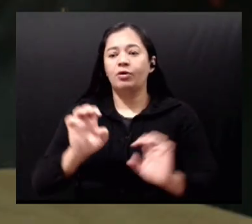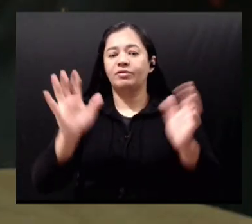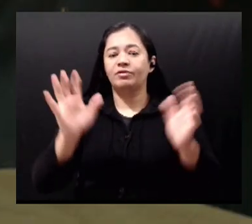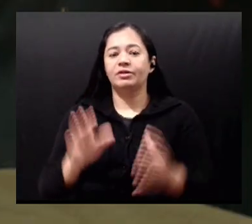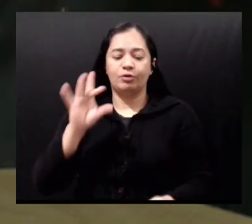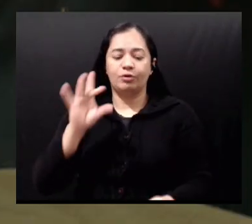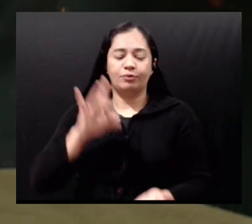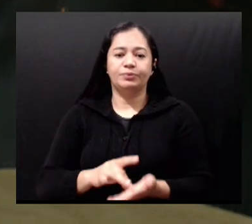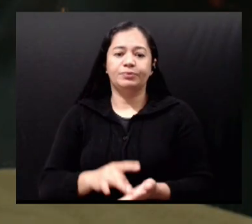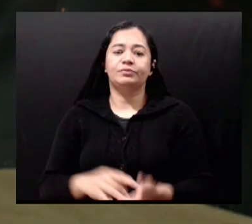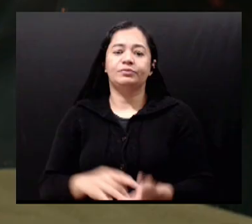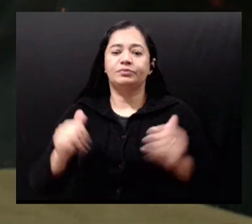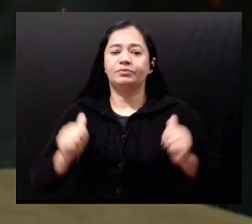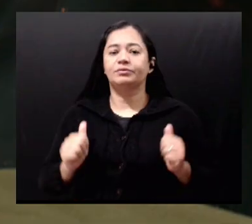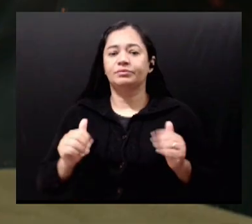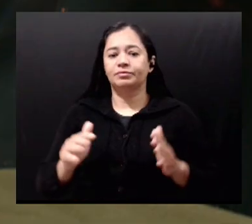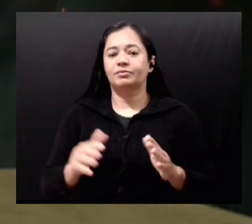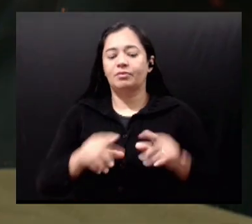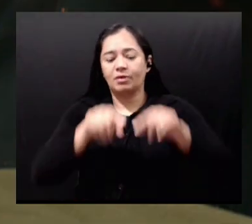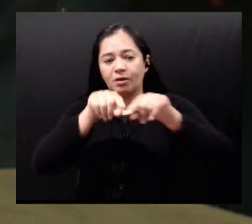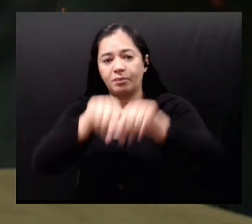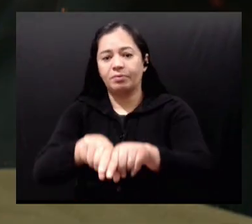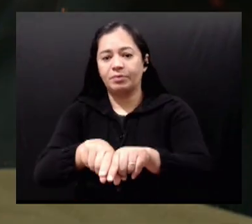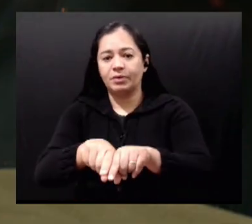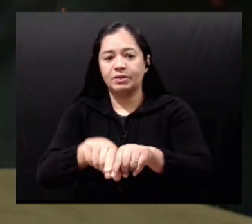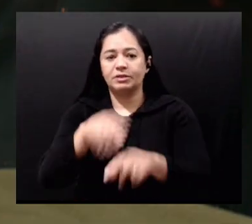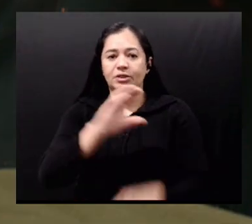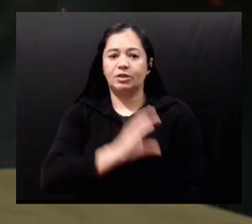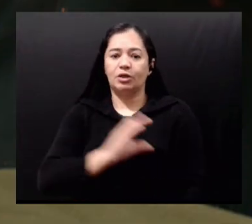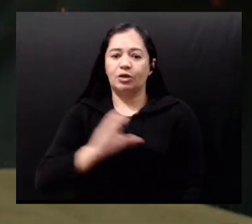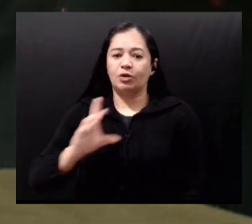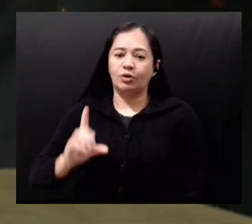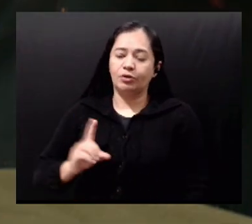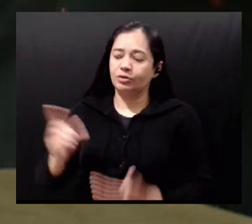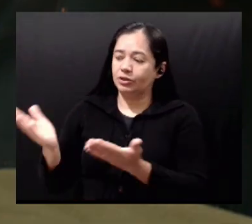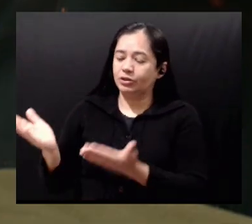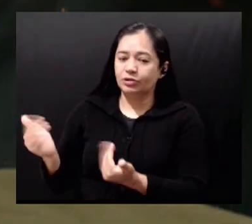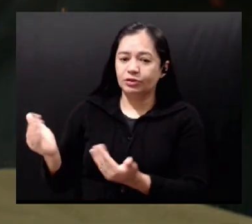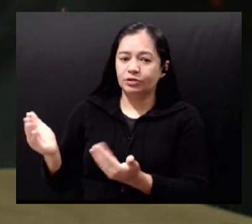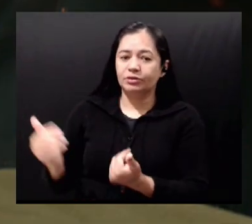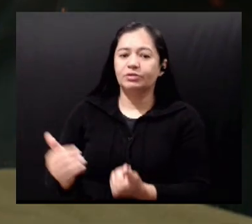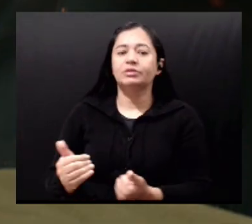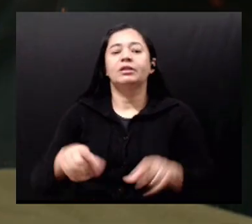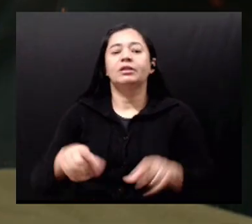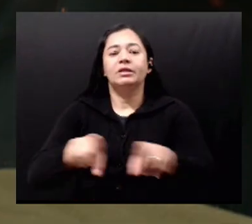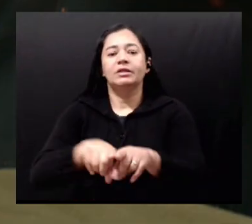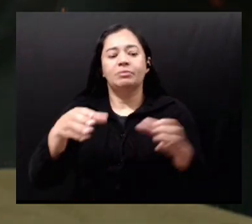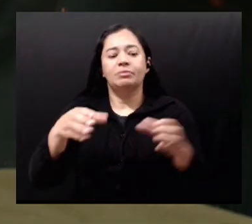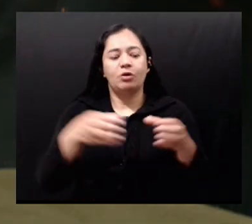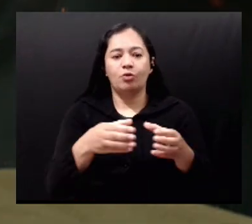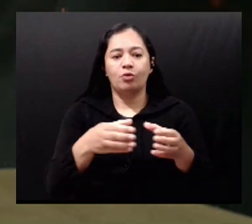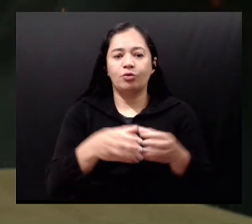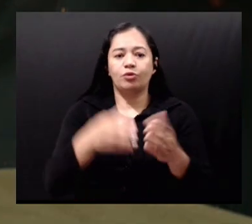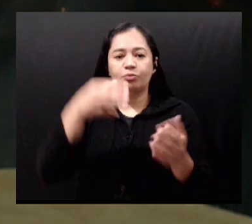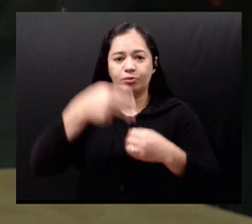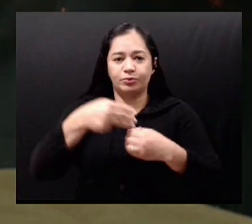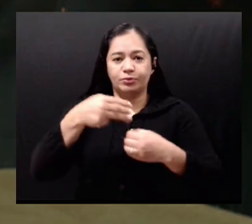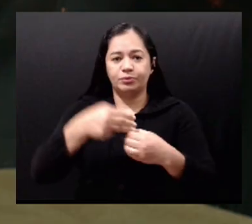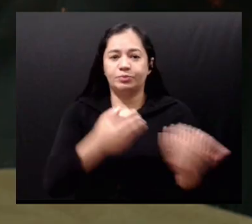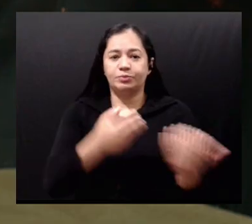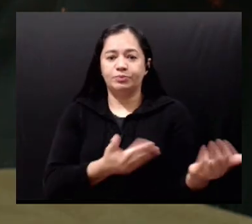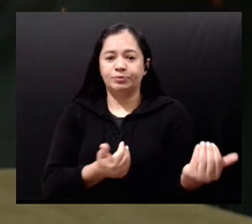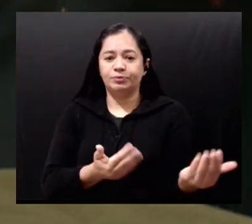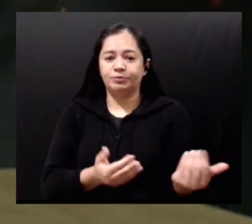iniciativa é uma parceria entre a Coordenadoria da Juventude, a Fundação FEAC e o Conselho Municipal da Juventude. Toda a programação